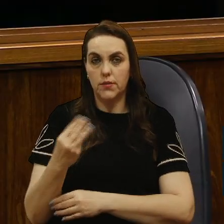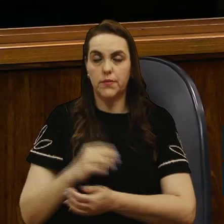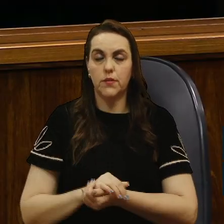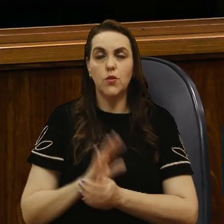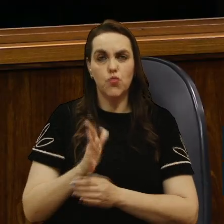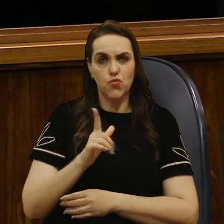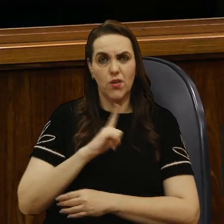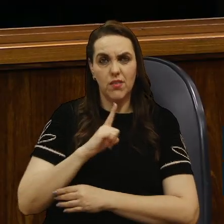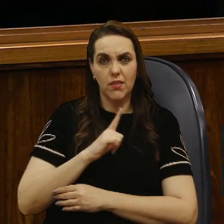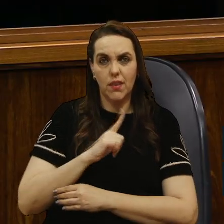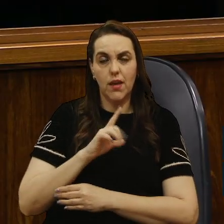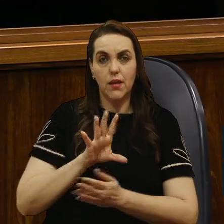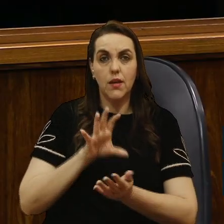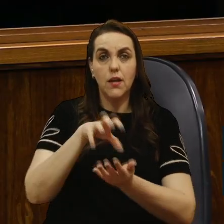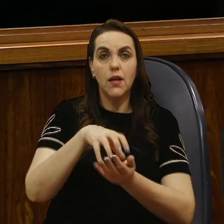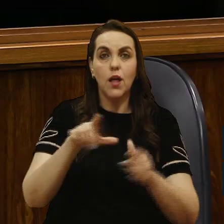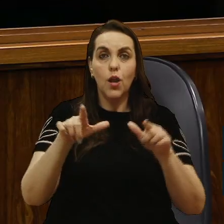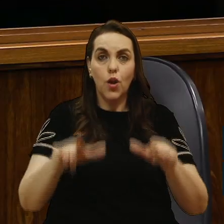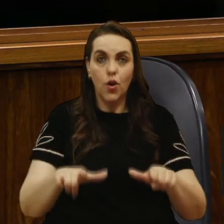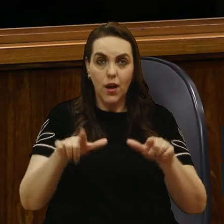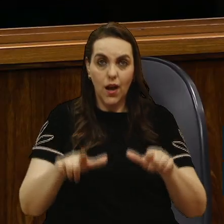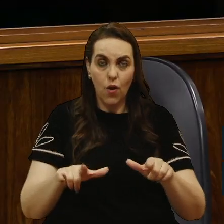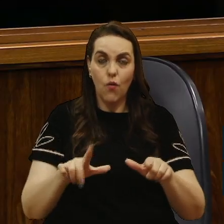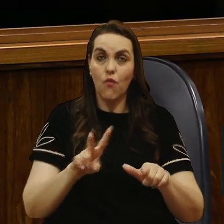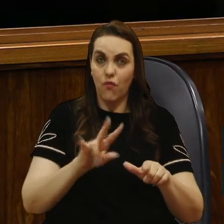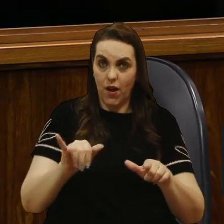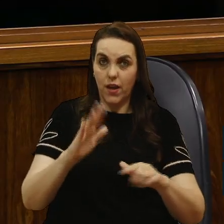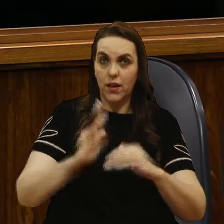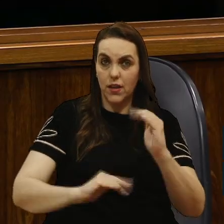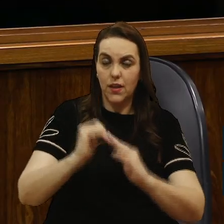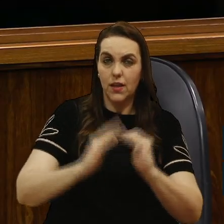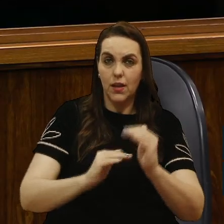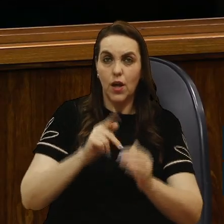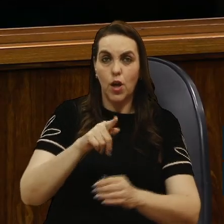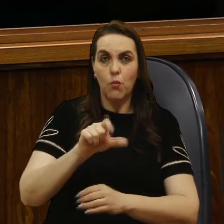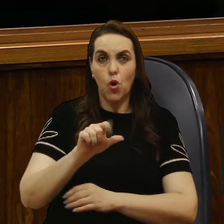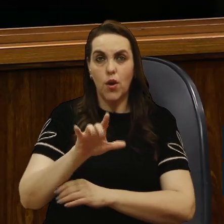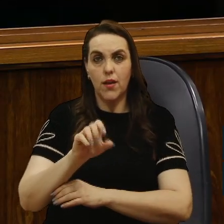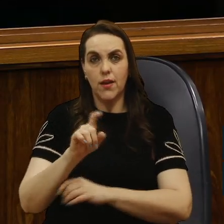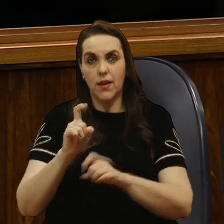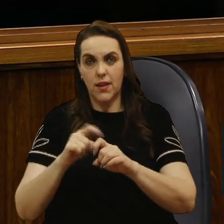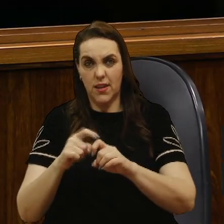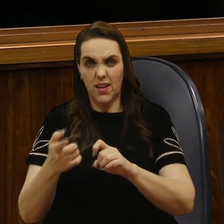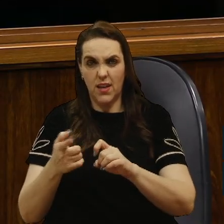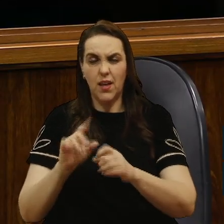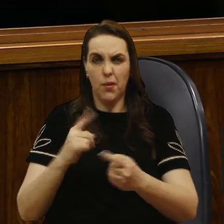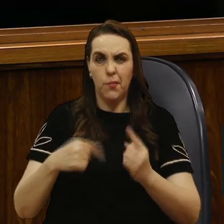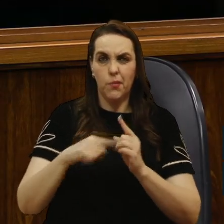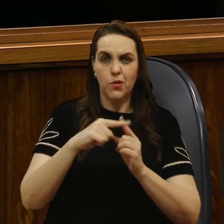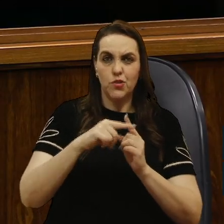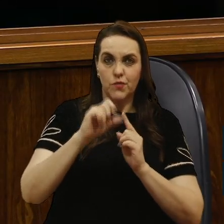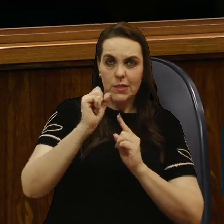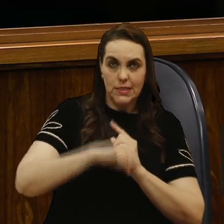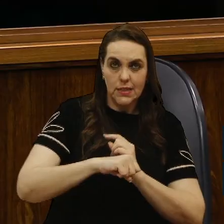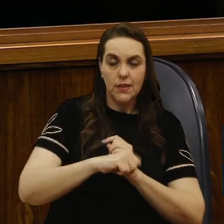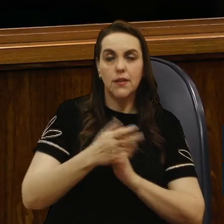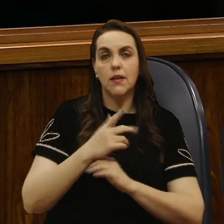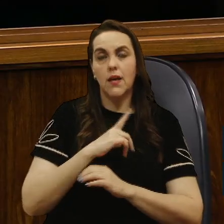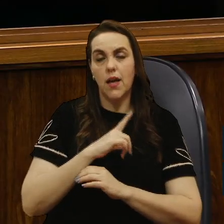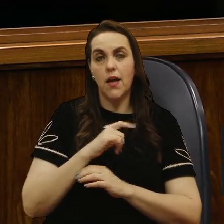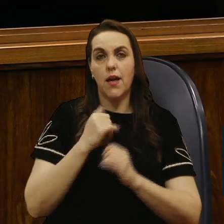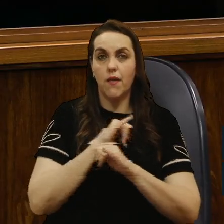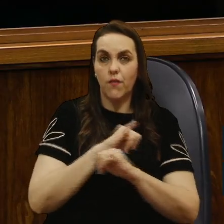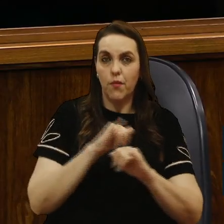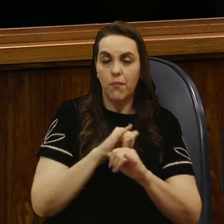existe definição do local onde será implantada a policlínica? Em caso positivo, informar o endereço e os